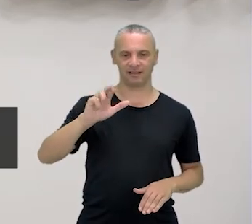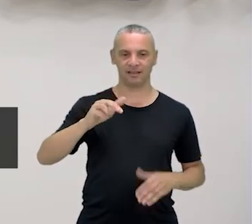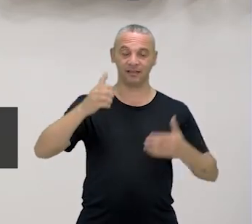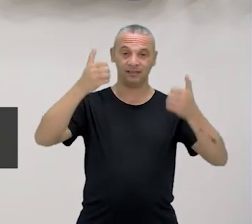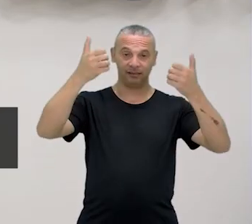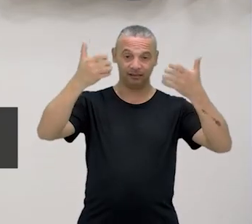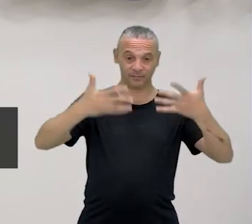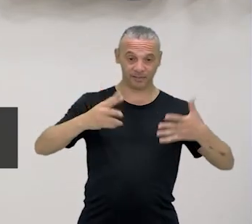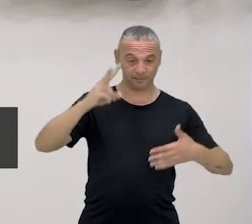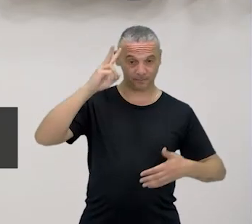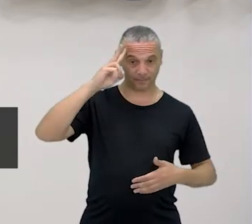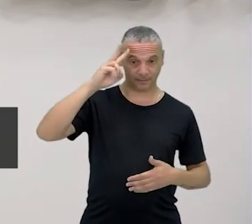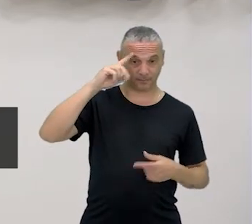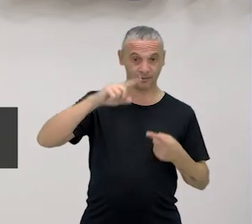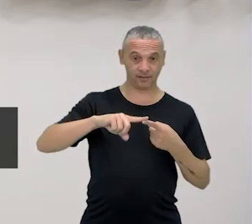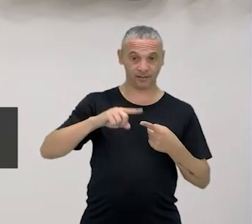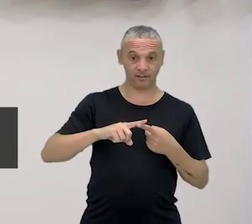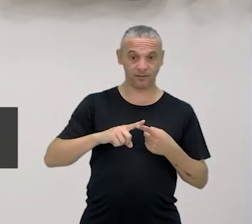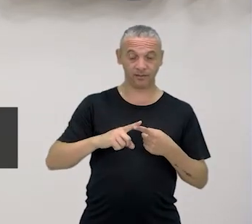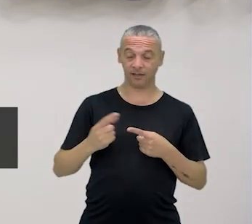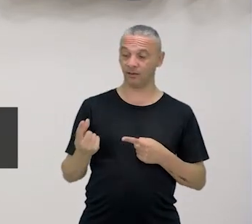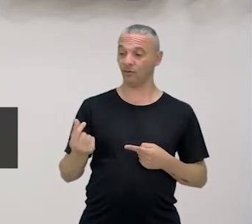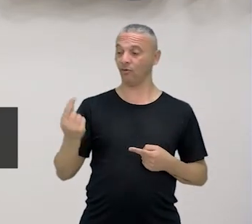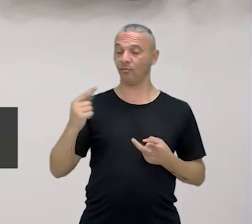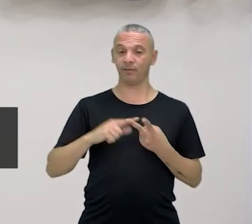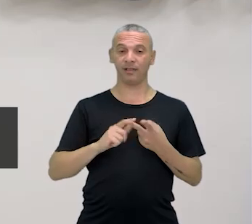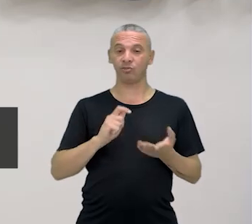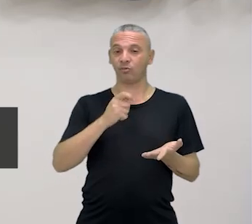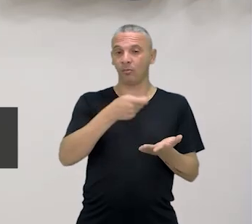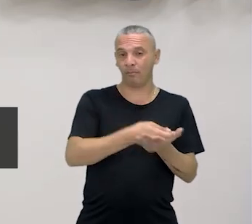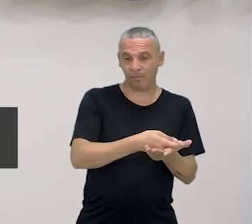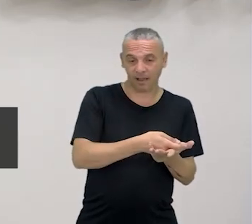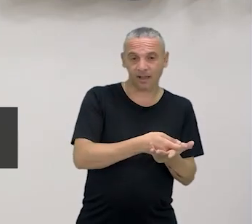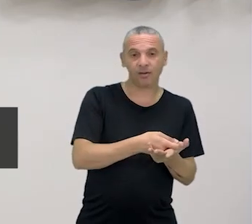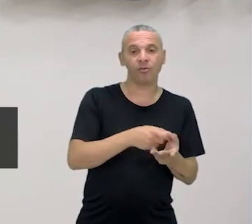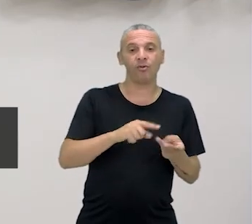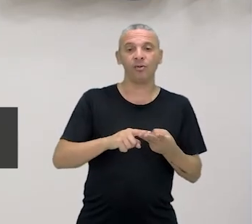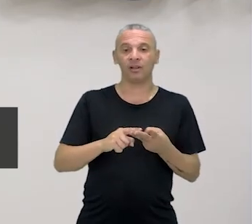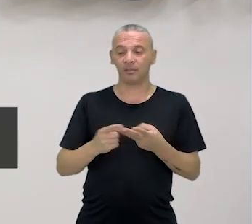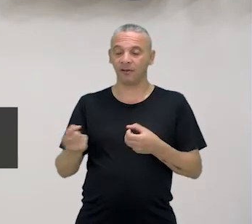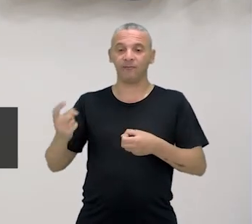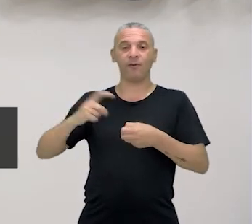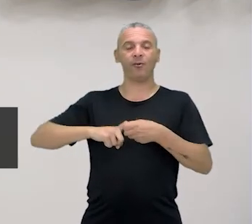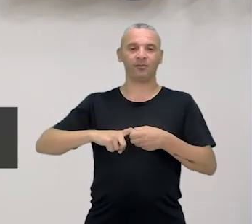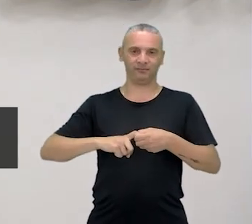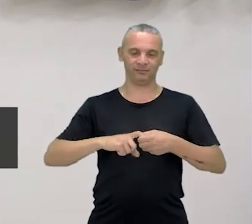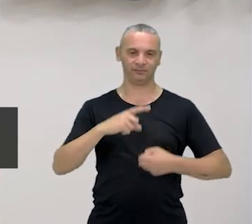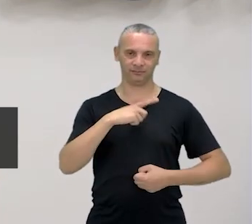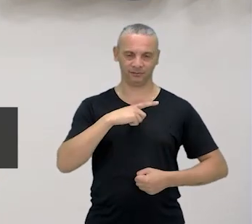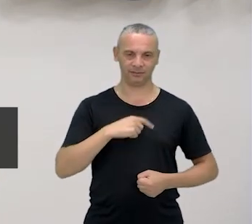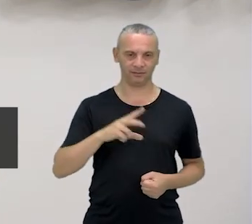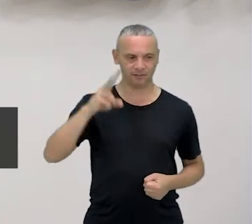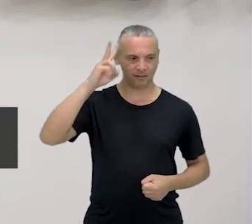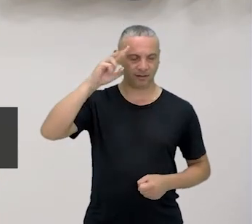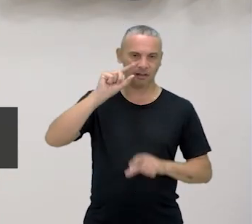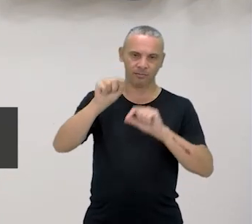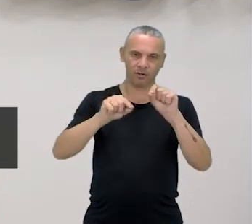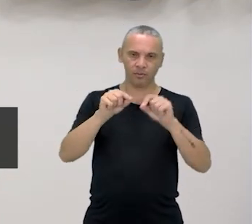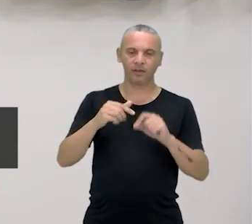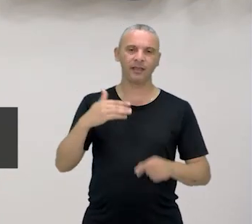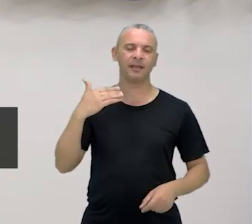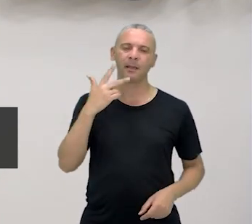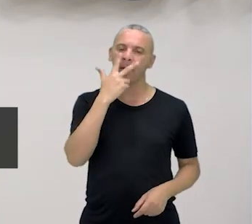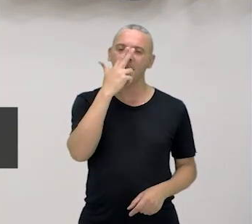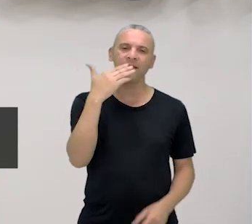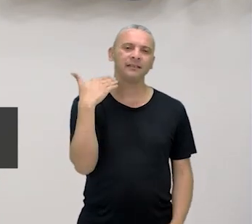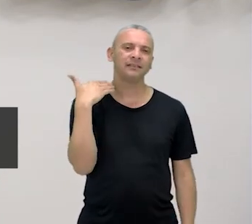lembrar aqui, o preço, quitação, posse e resgate. Me lembra muito alguma coisa de banco, assim,